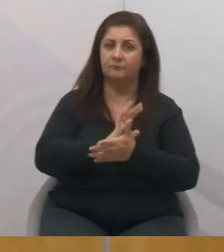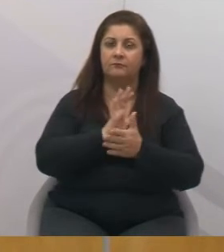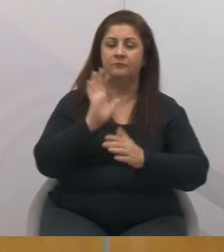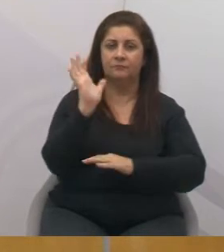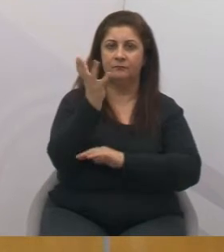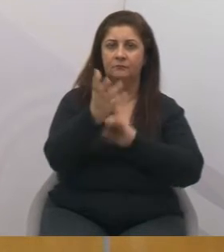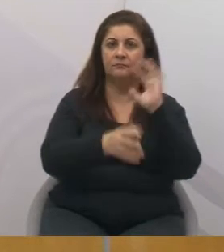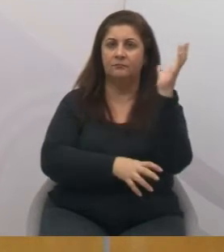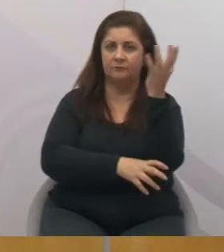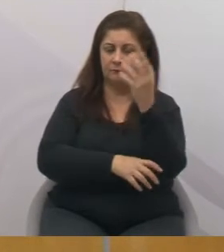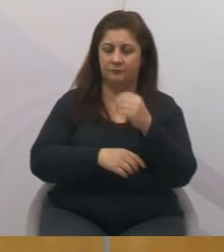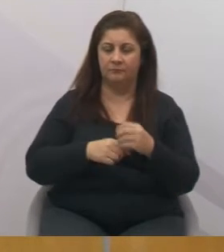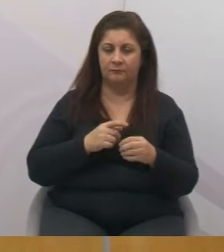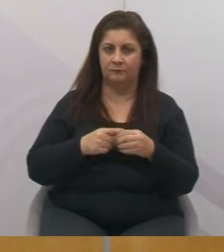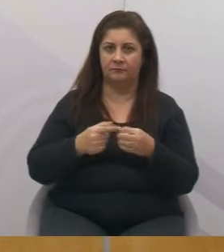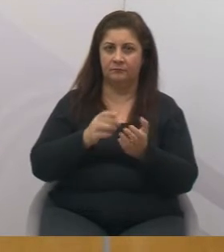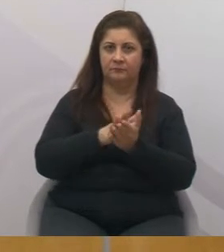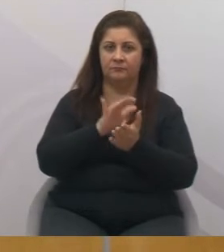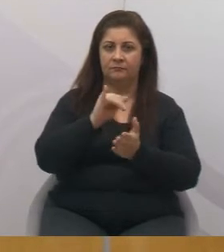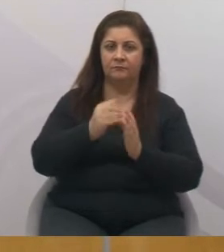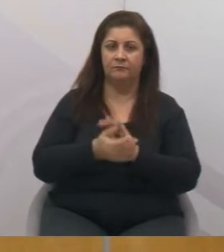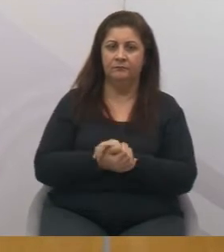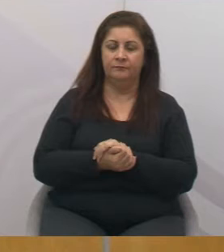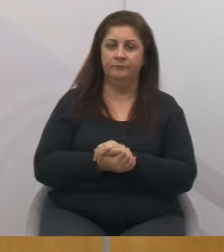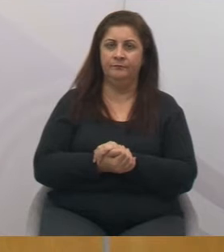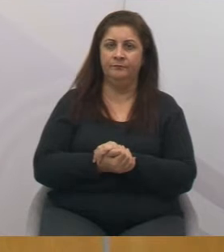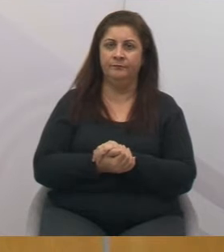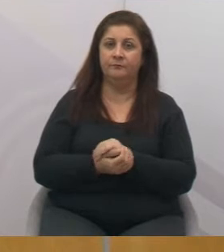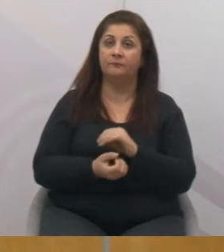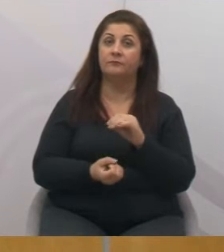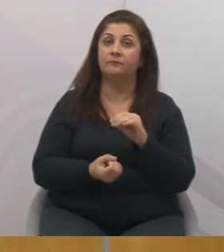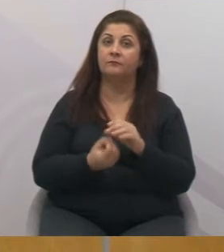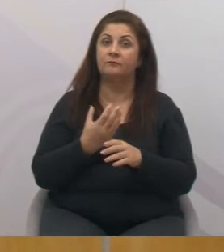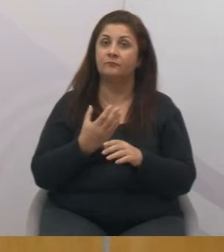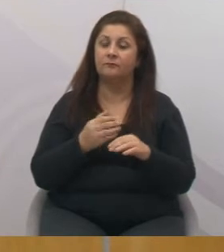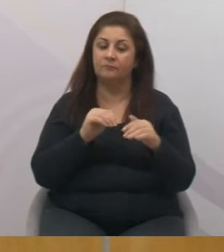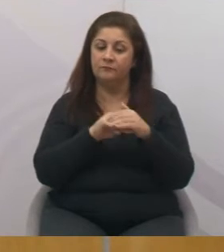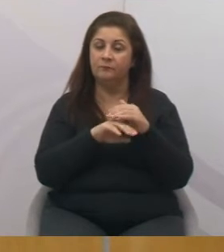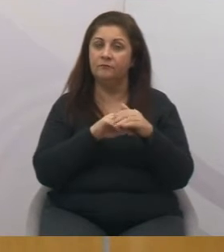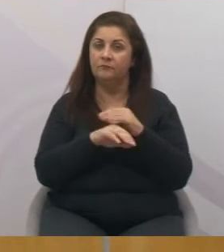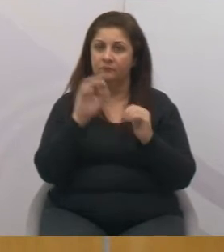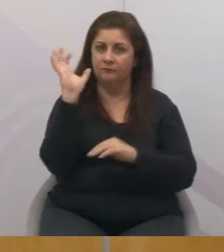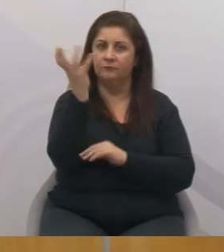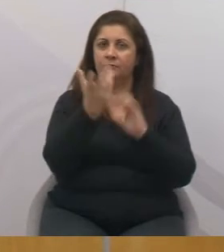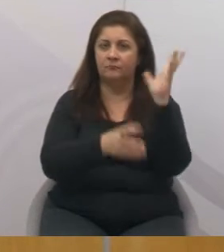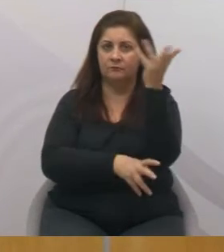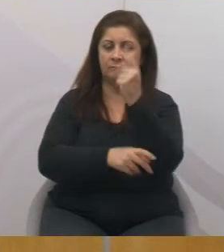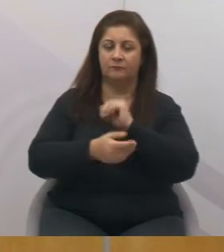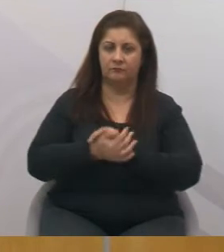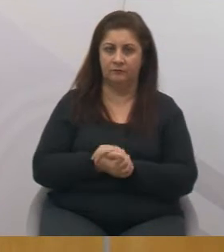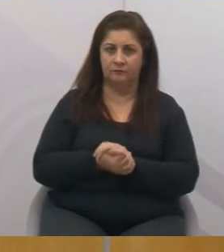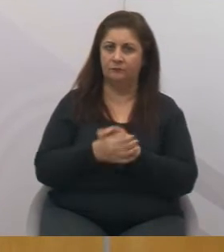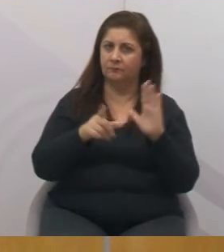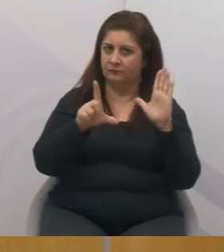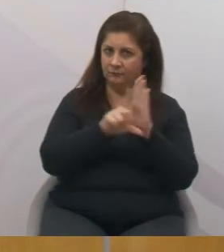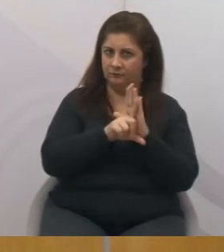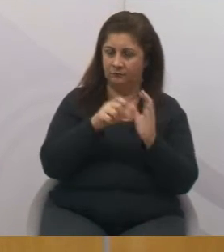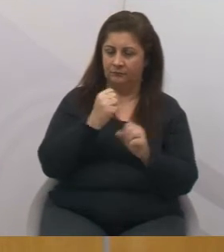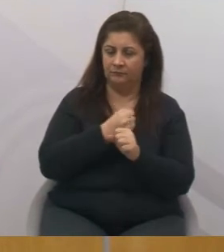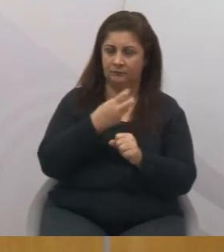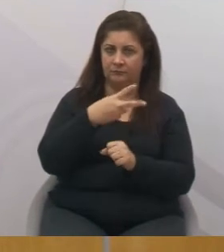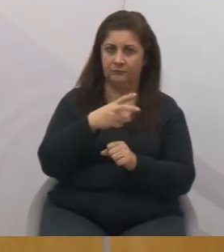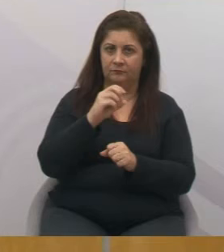no âmbito do município de Jacareí, e criou o Fundo Municipal do Meio Ambiente. Nessa lei de